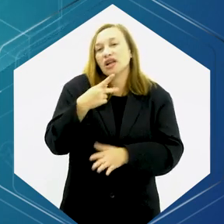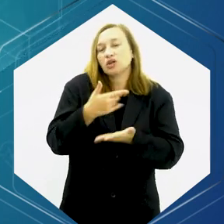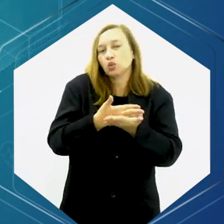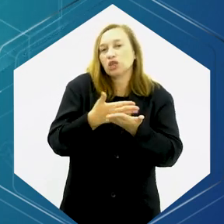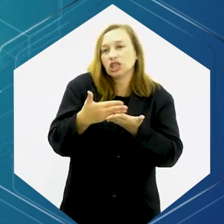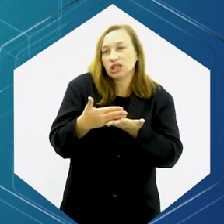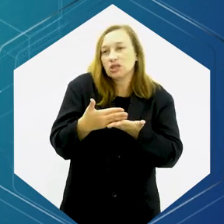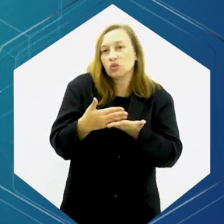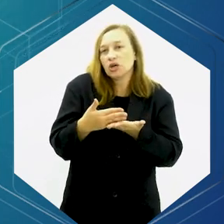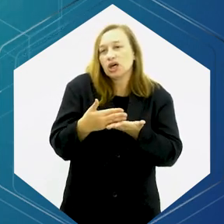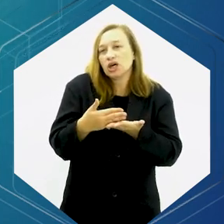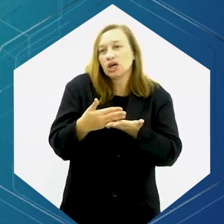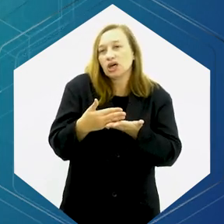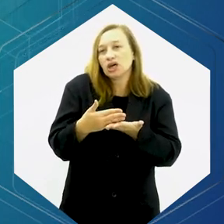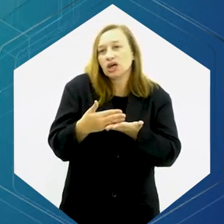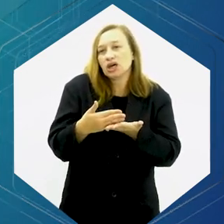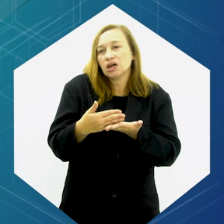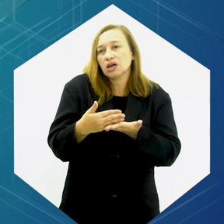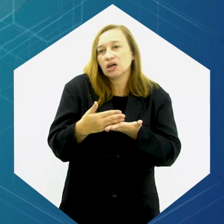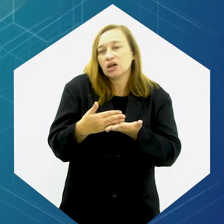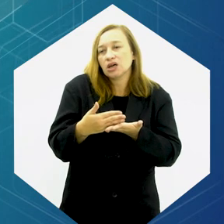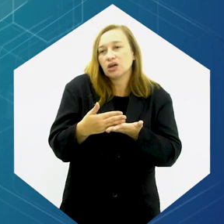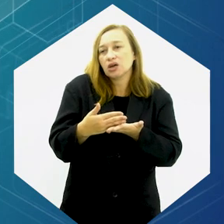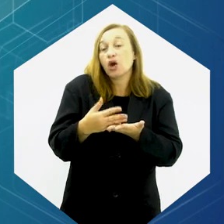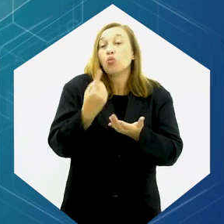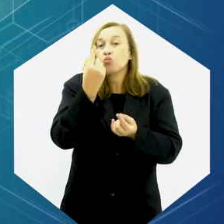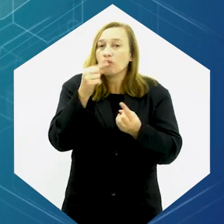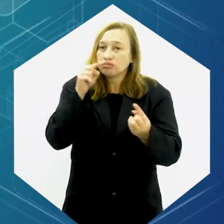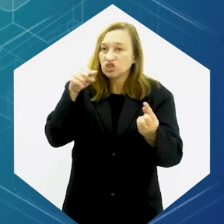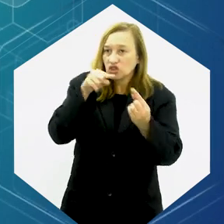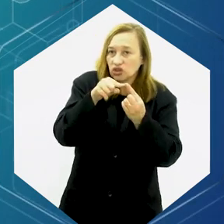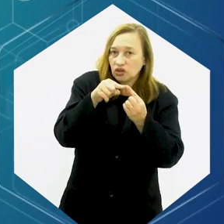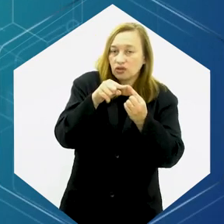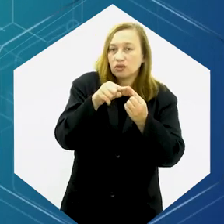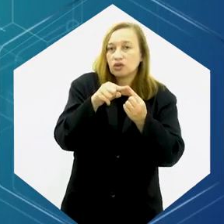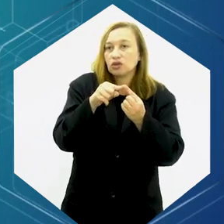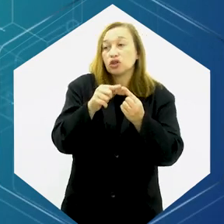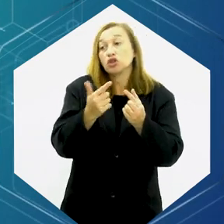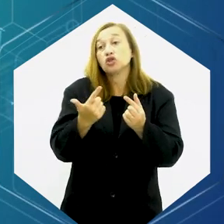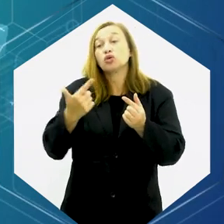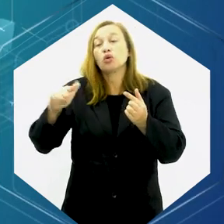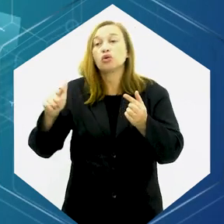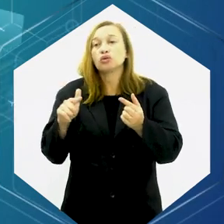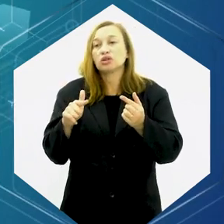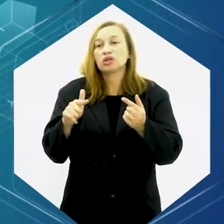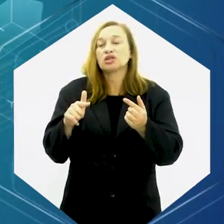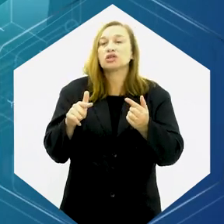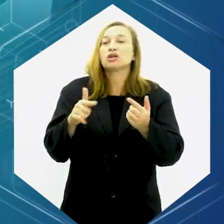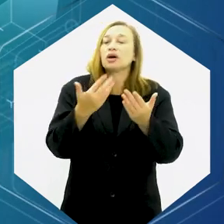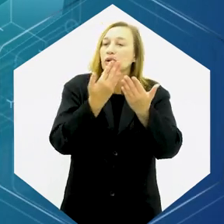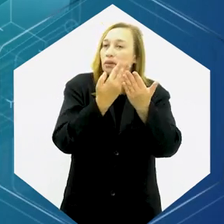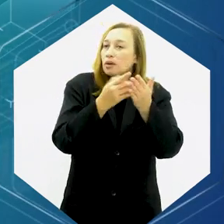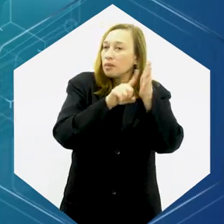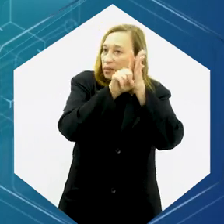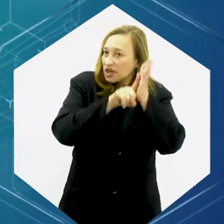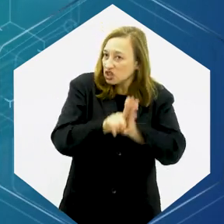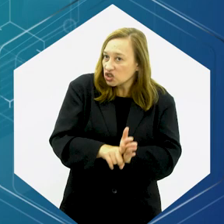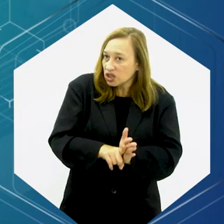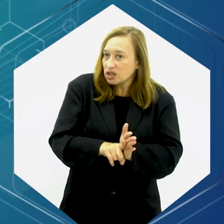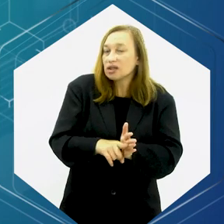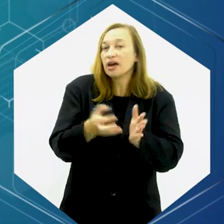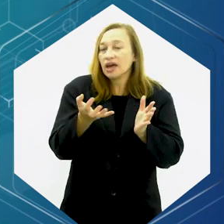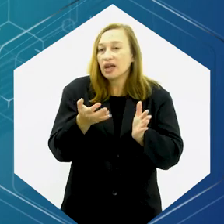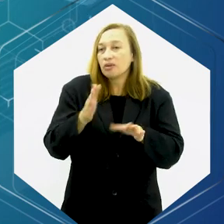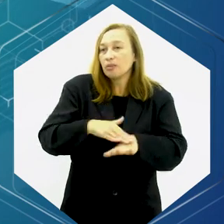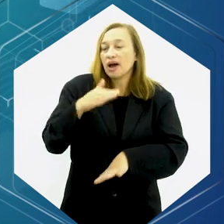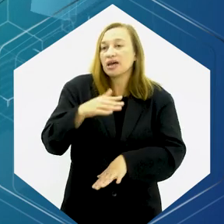Mas que como eu disse no início a gente Esse é apenas um objetivo de uma pesquisa maior então então a